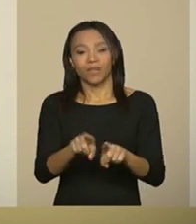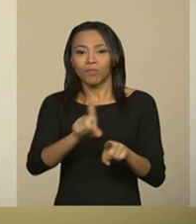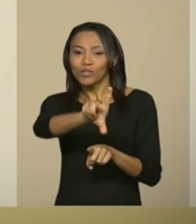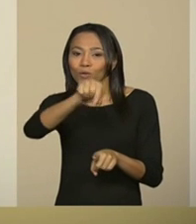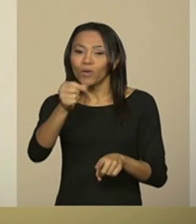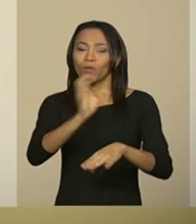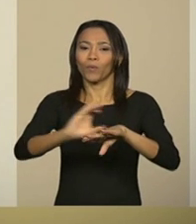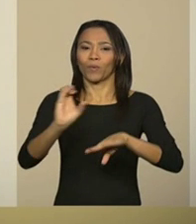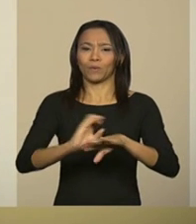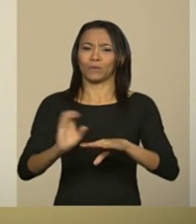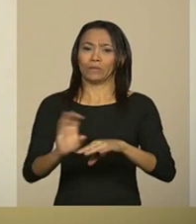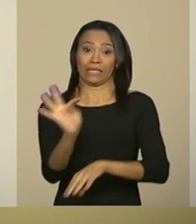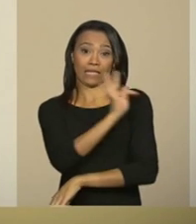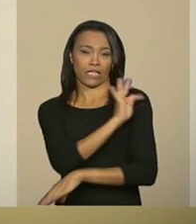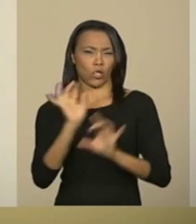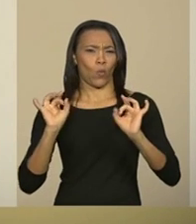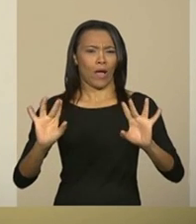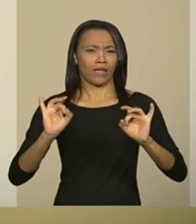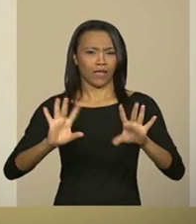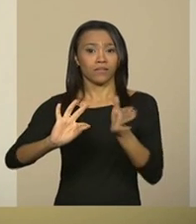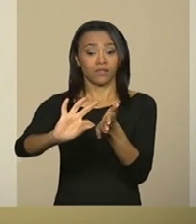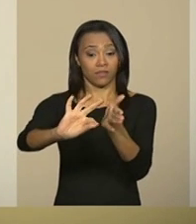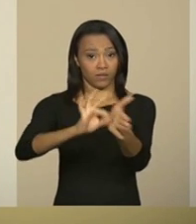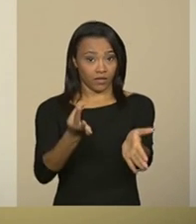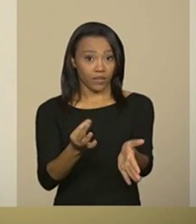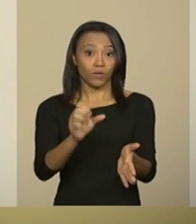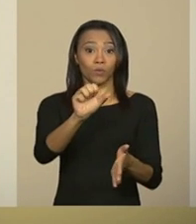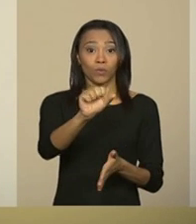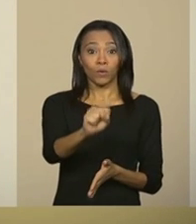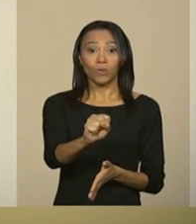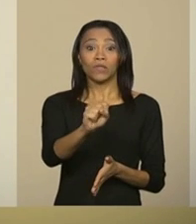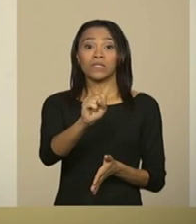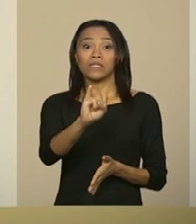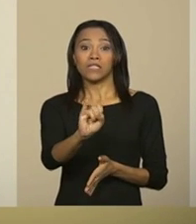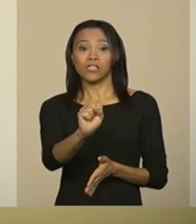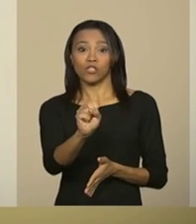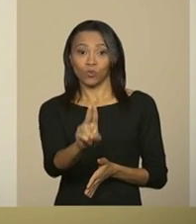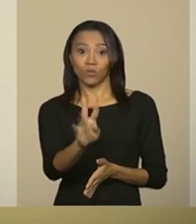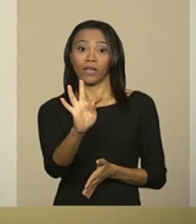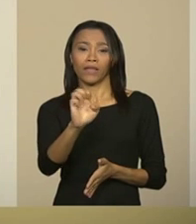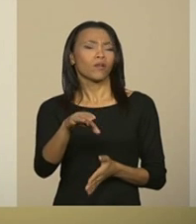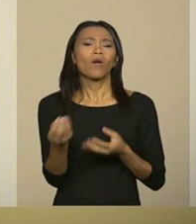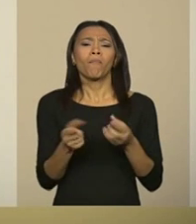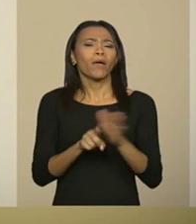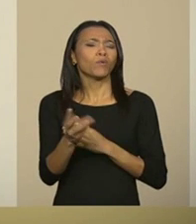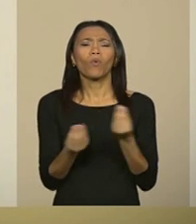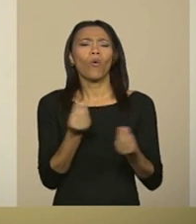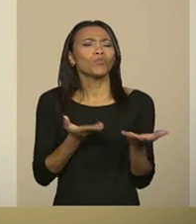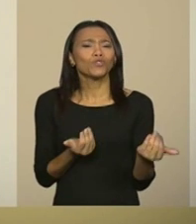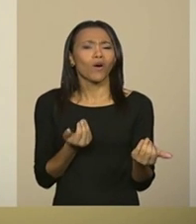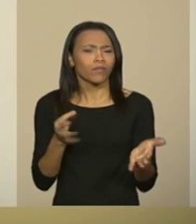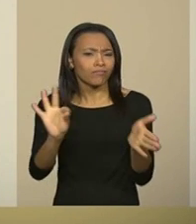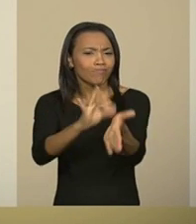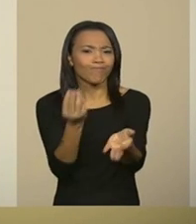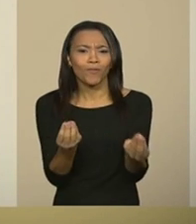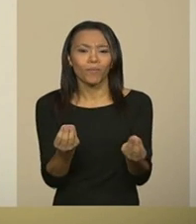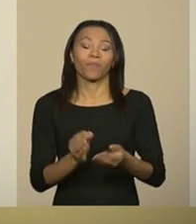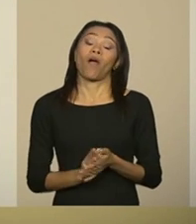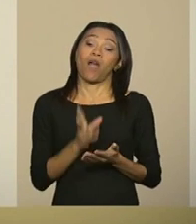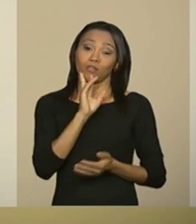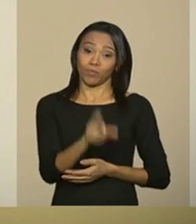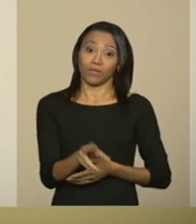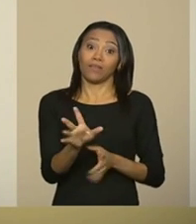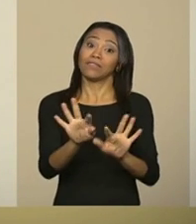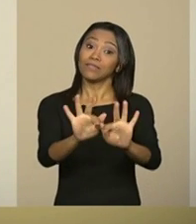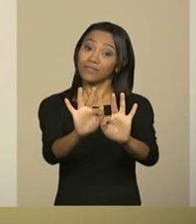de alta qualidade se inscrevendo no sisu técnico como os jovens podem se inscrever no sisu tech presidenta olha luciano é